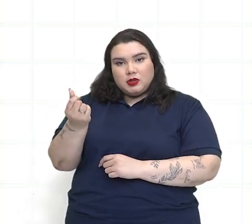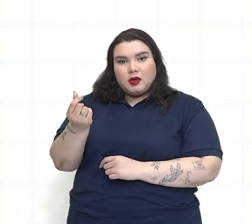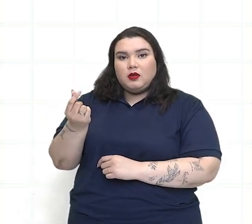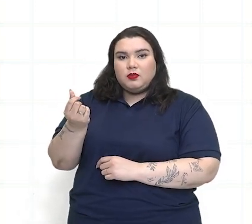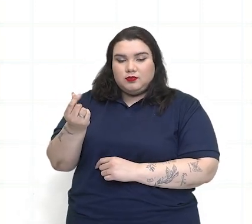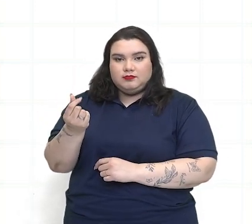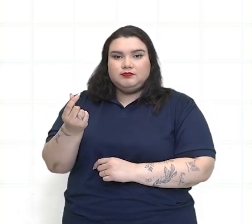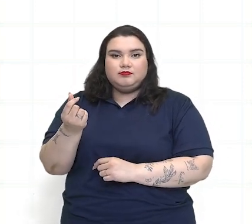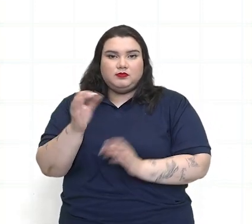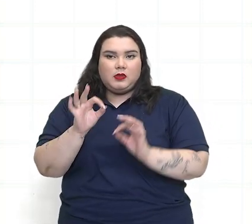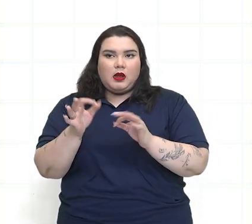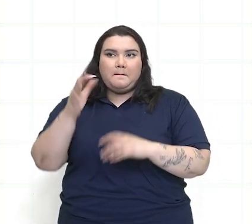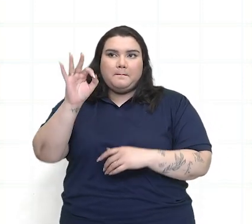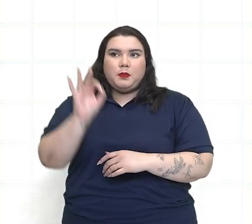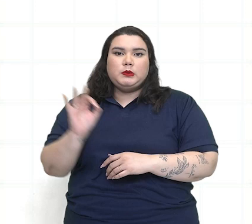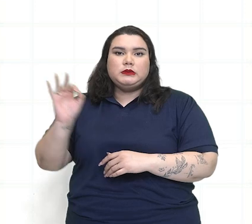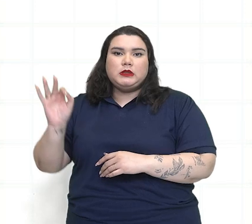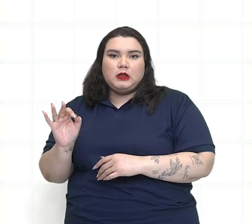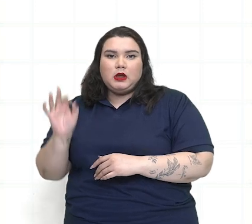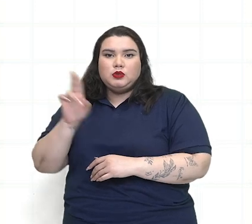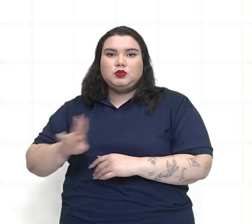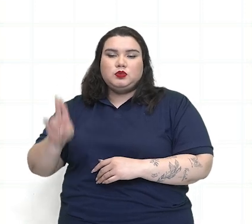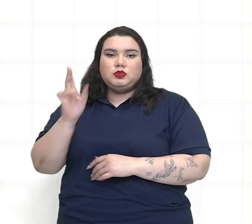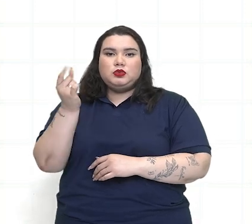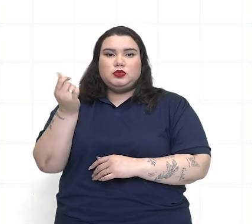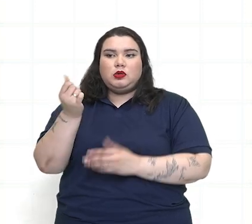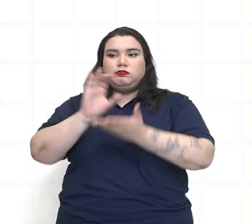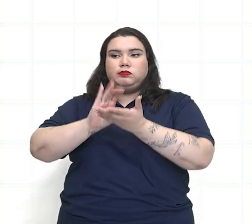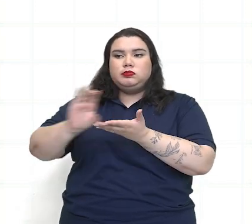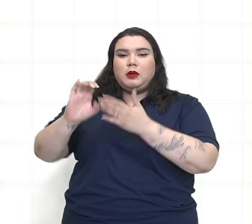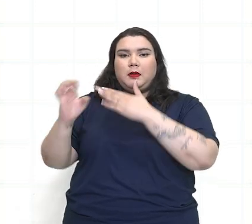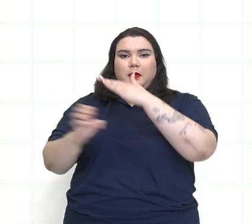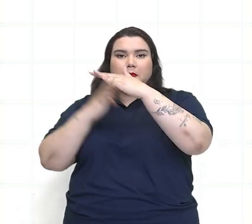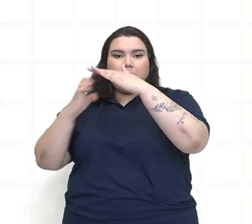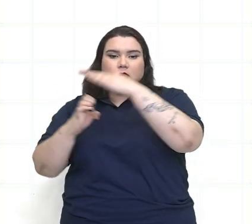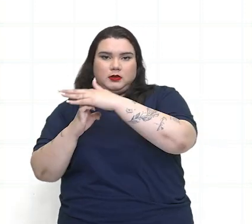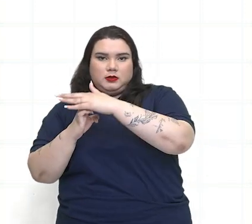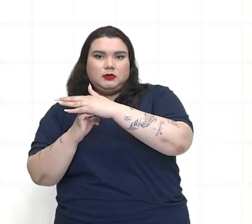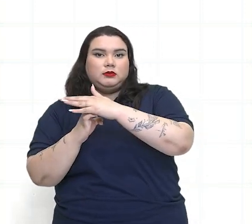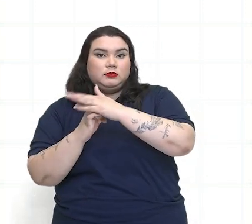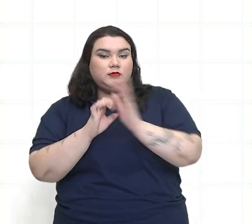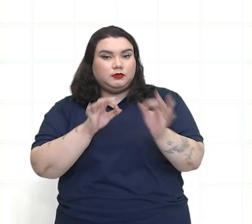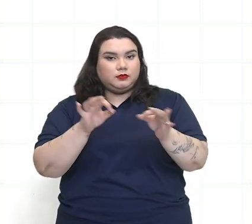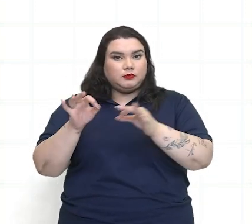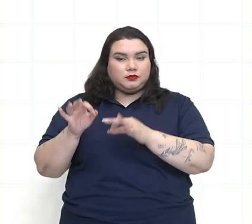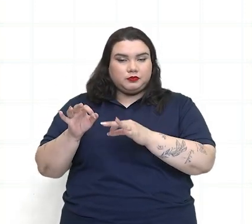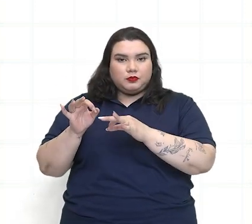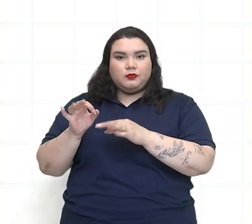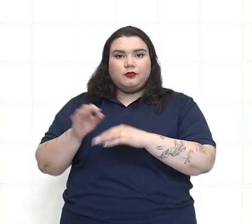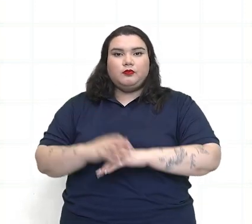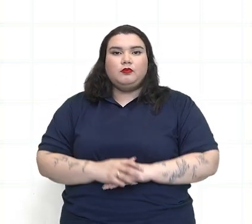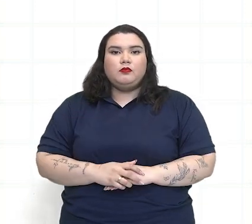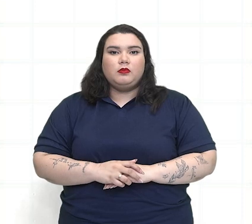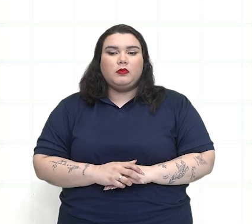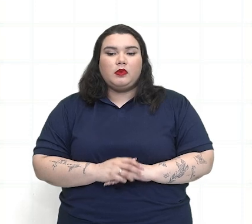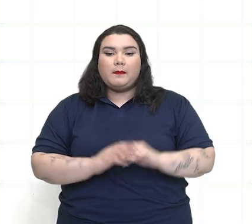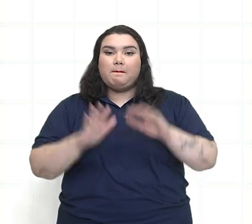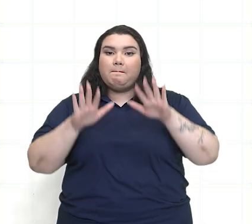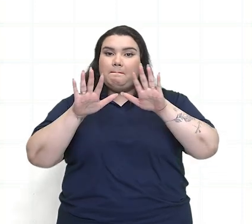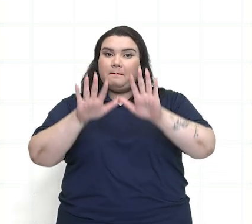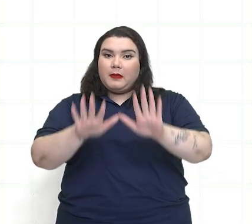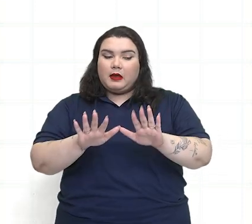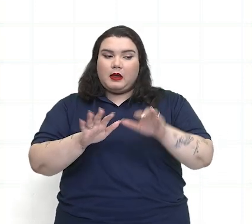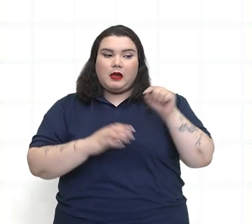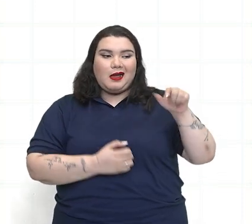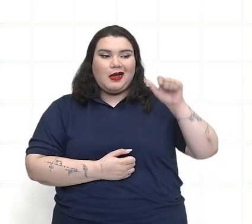por exemplo, a um percentual que foi empregado, por exemplo, numa empresa aqui, o capital, vai ter esse sentido. Mas